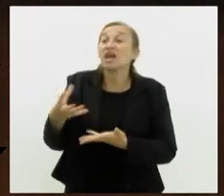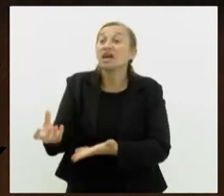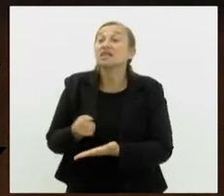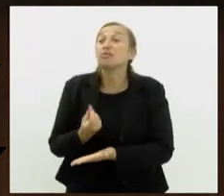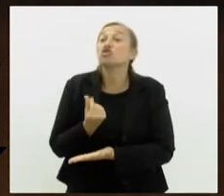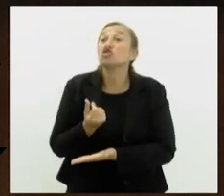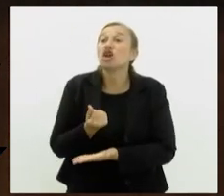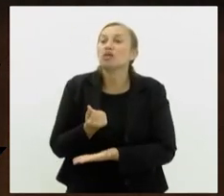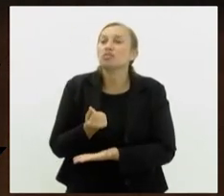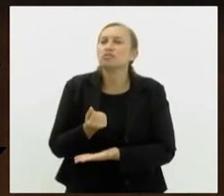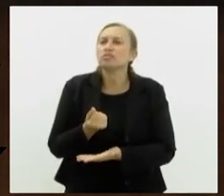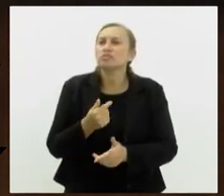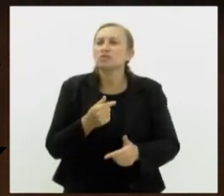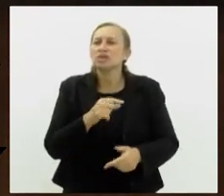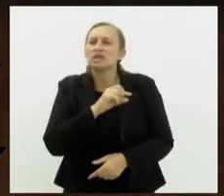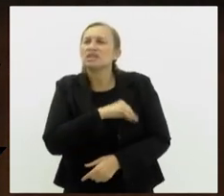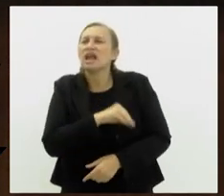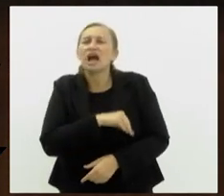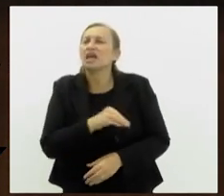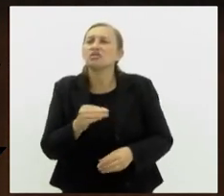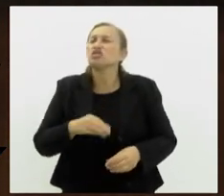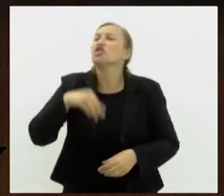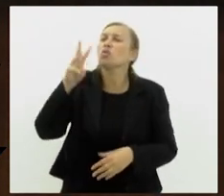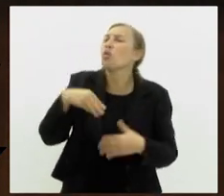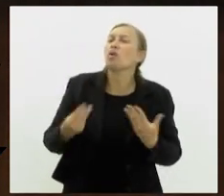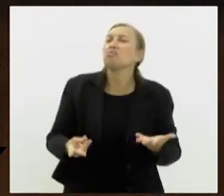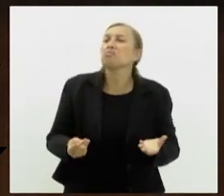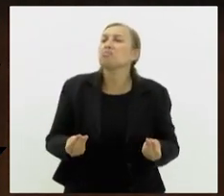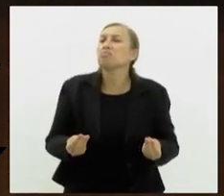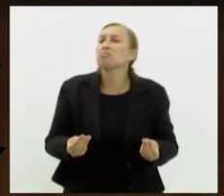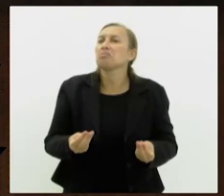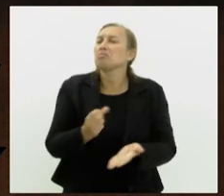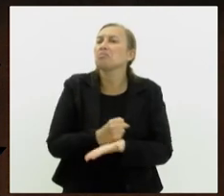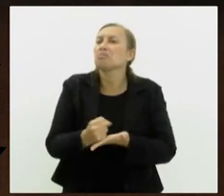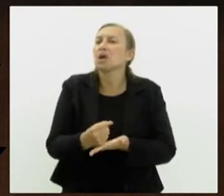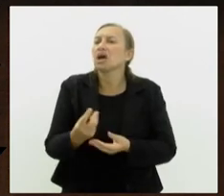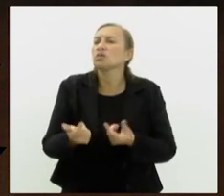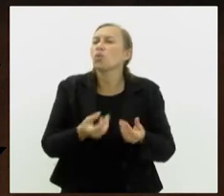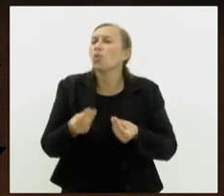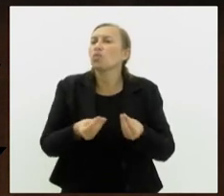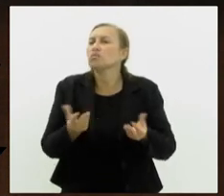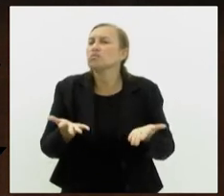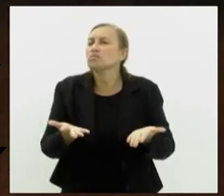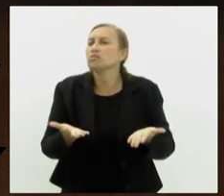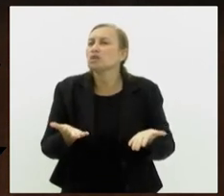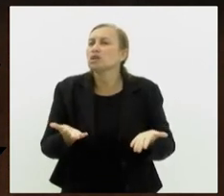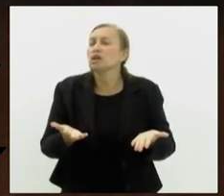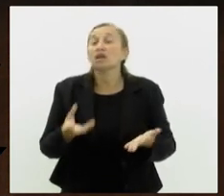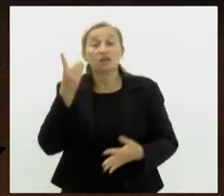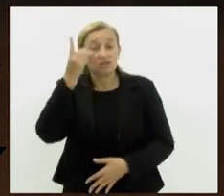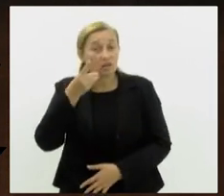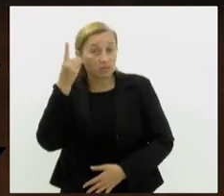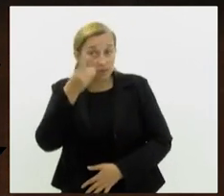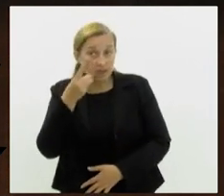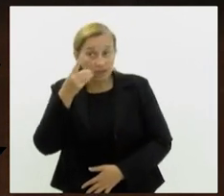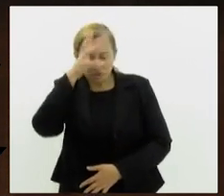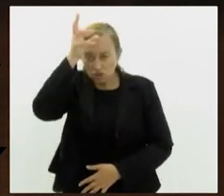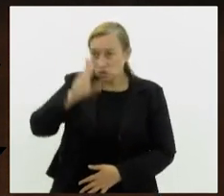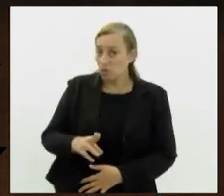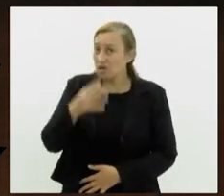serviço? Se não tem contrato, o dinheiro sai da onde? Então, o que nós estamos falando aqui, deputada Tia Ju, é muito